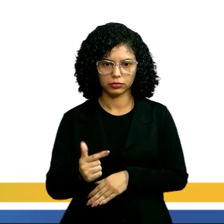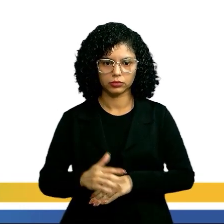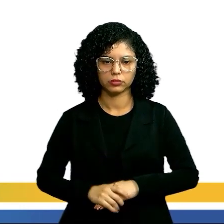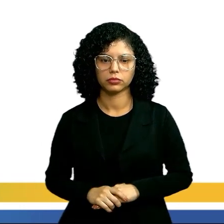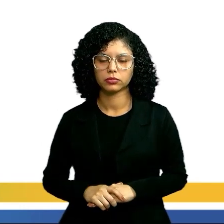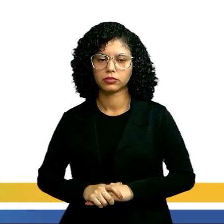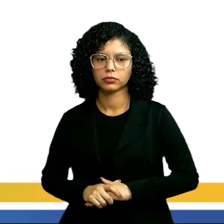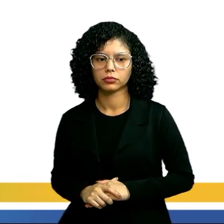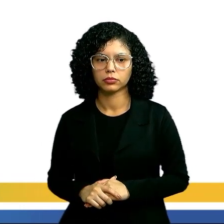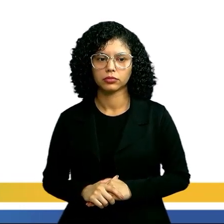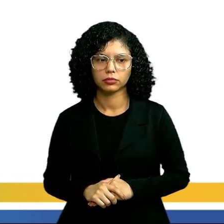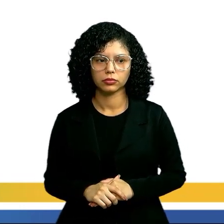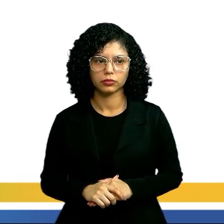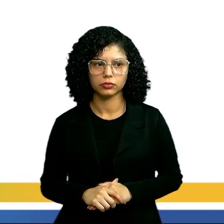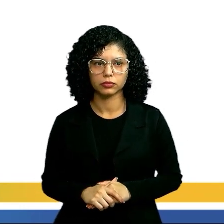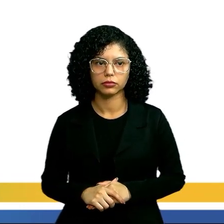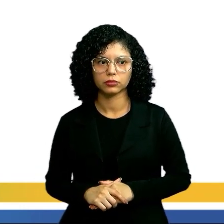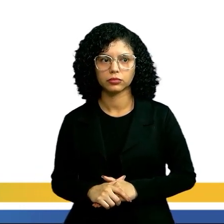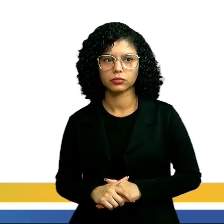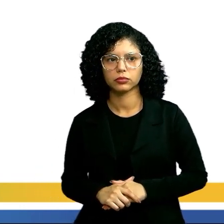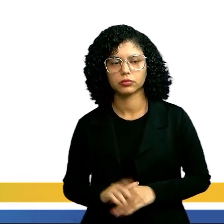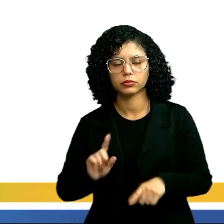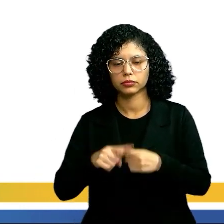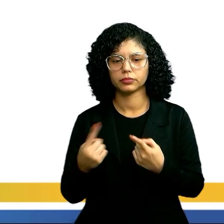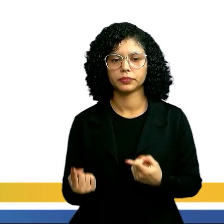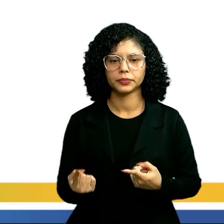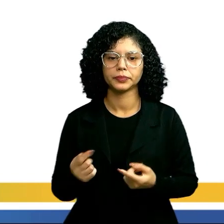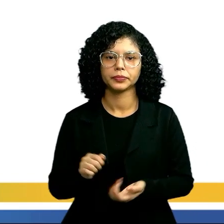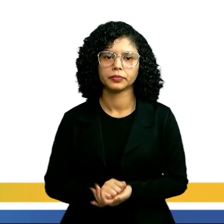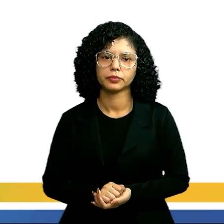de oxigênio. Ok? Vamos para mais uma.